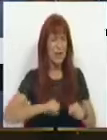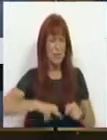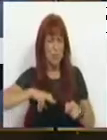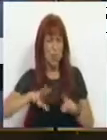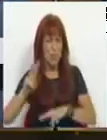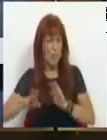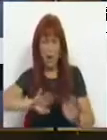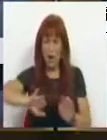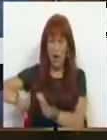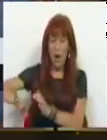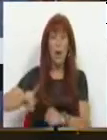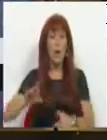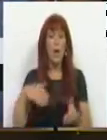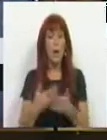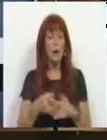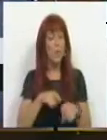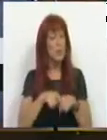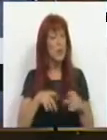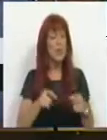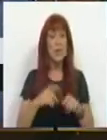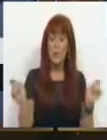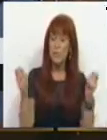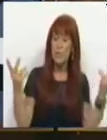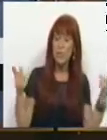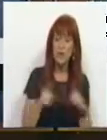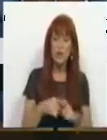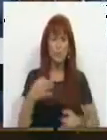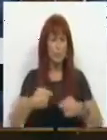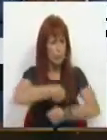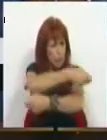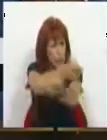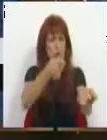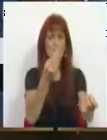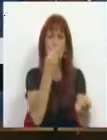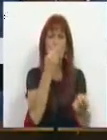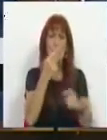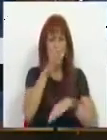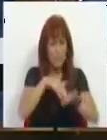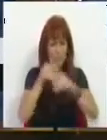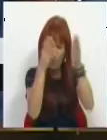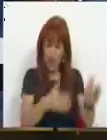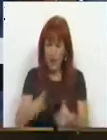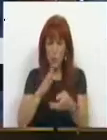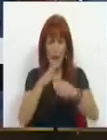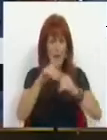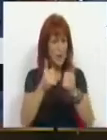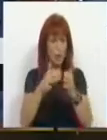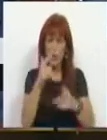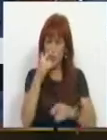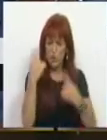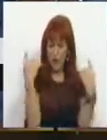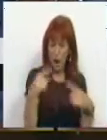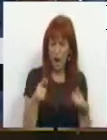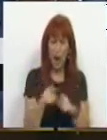capital financeiro. Implica ter políticas que promovam uma justa distribuição dos alimentos produzidos e o acesso de todas as